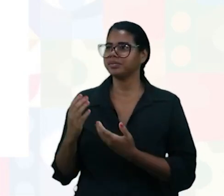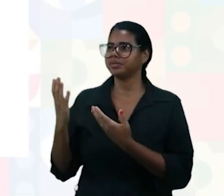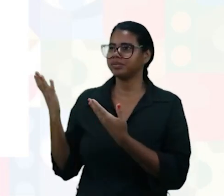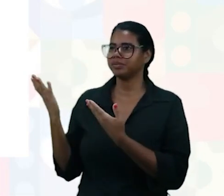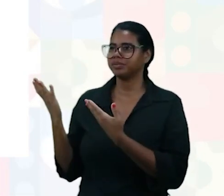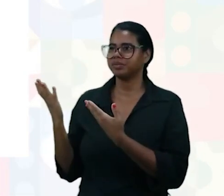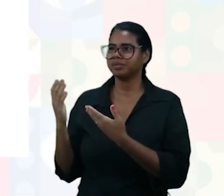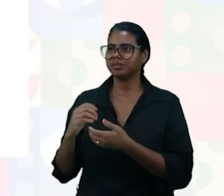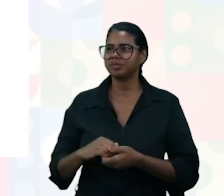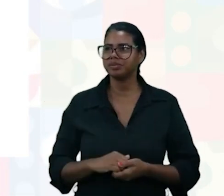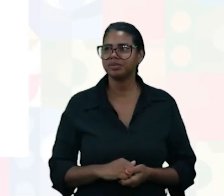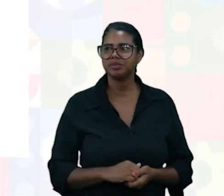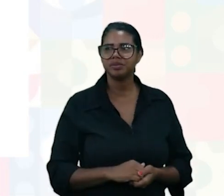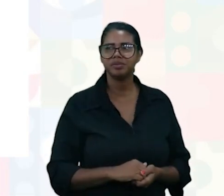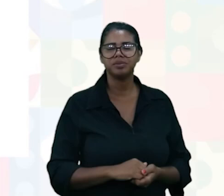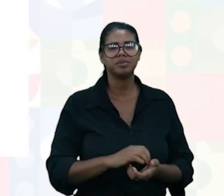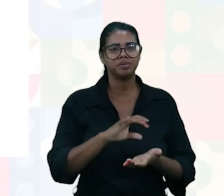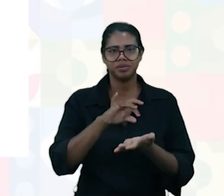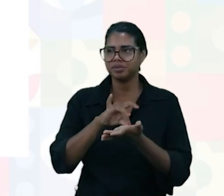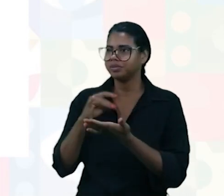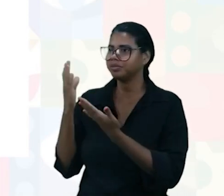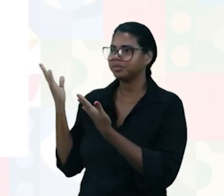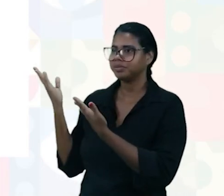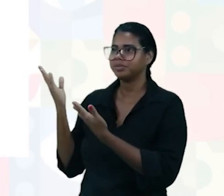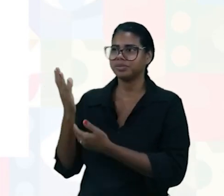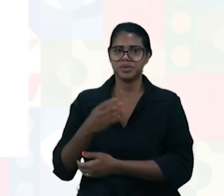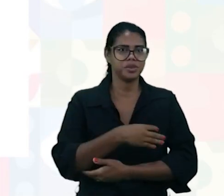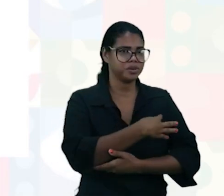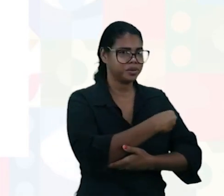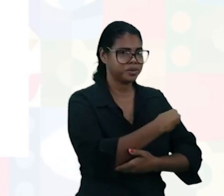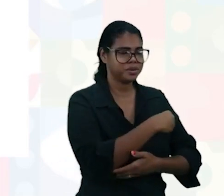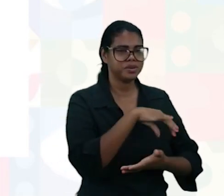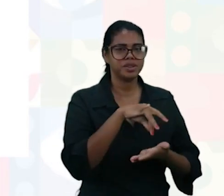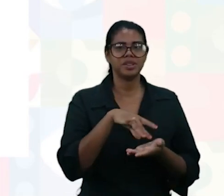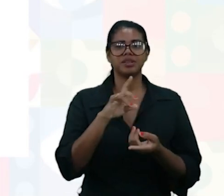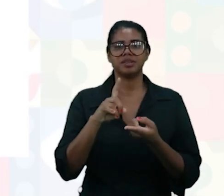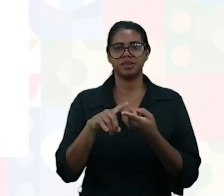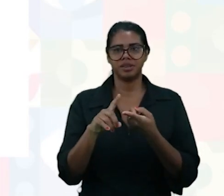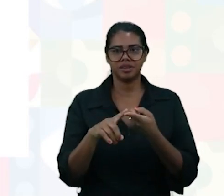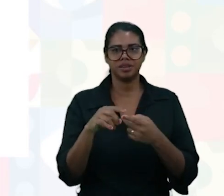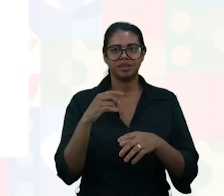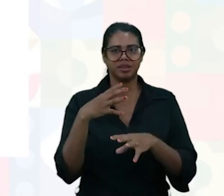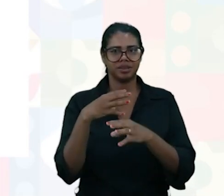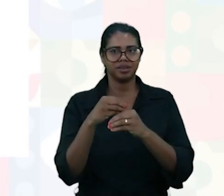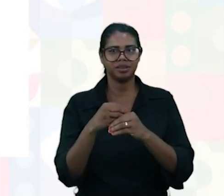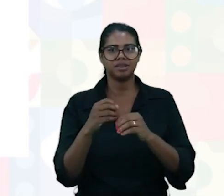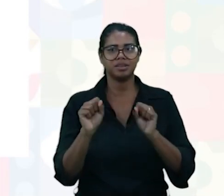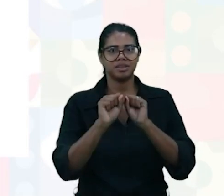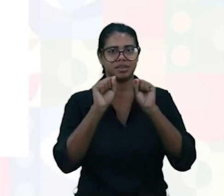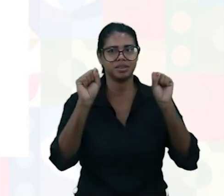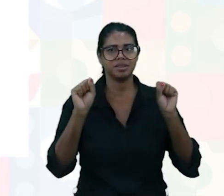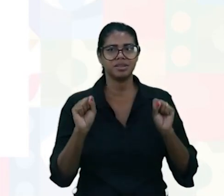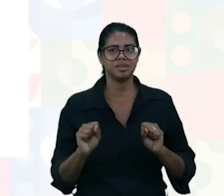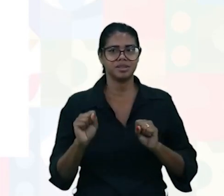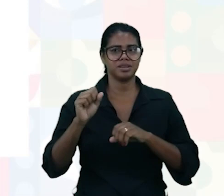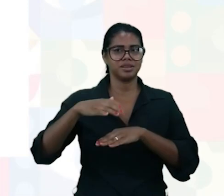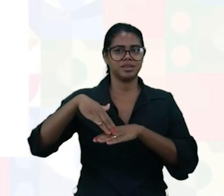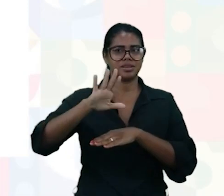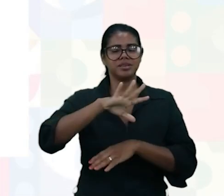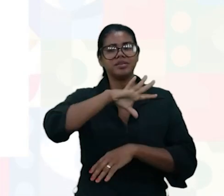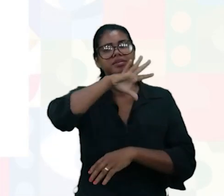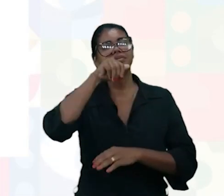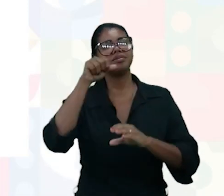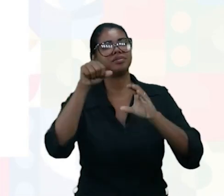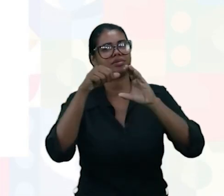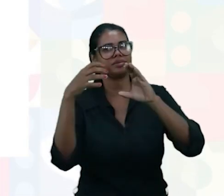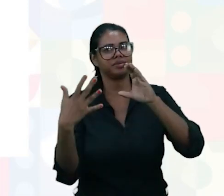definido que se tratava realmente de um mamífero por ter ali um sistema mais de acordo, com mais